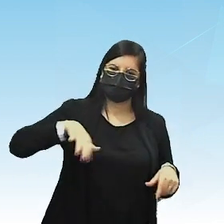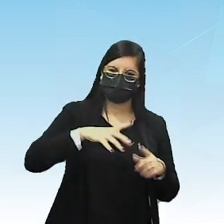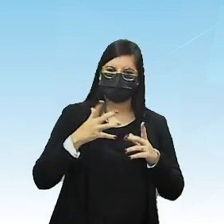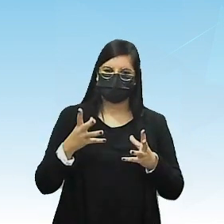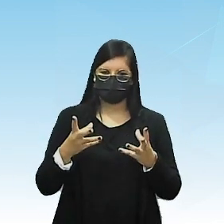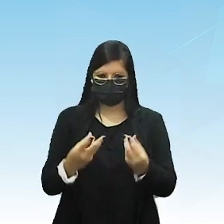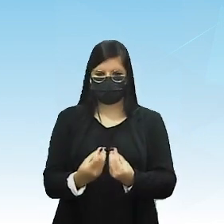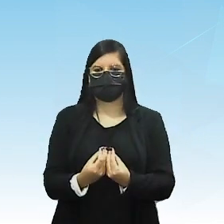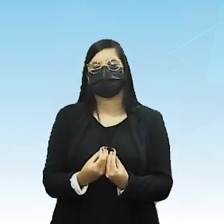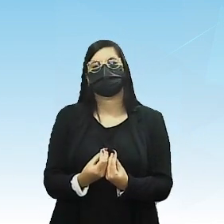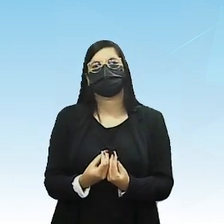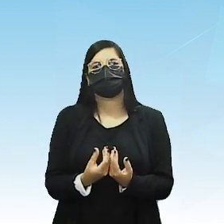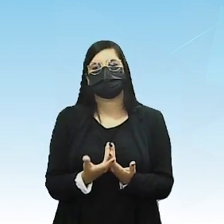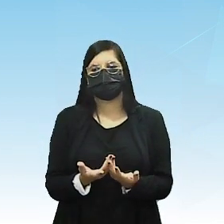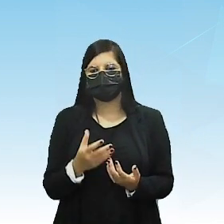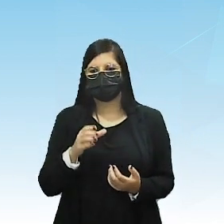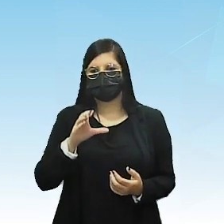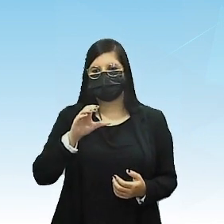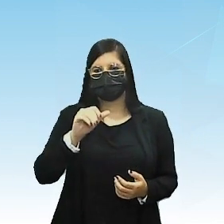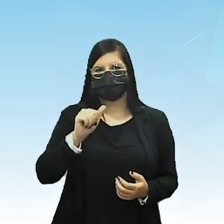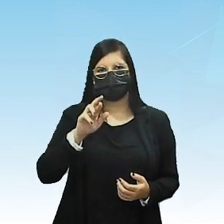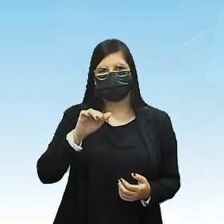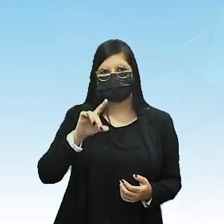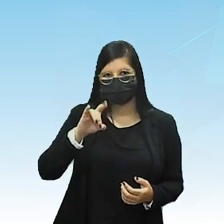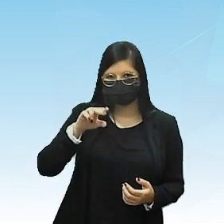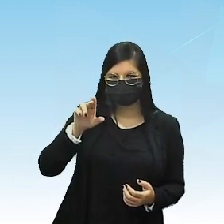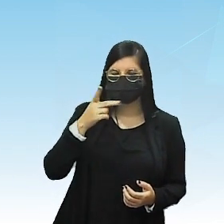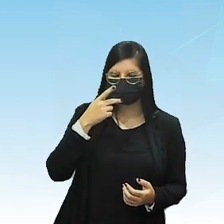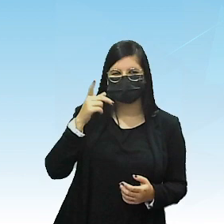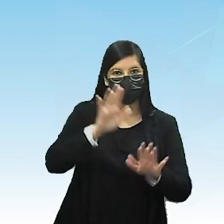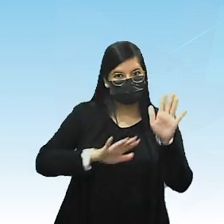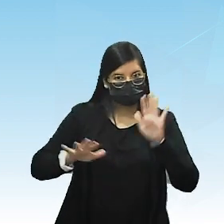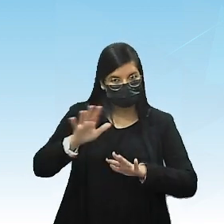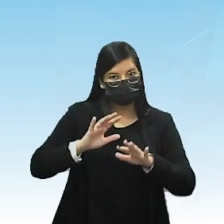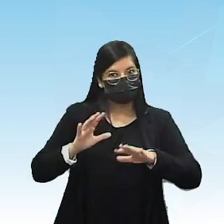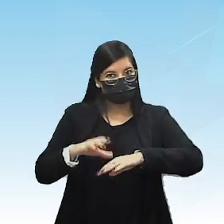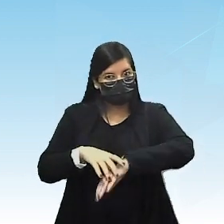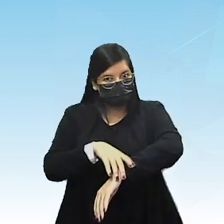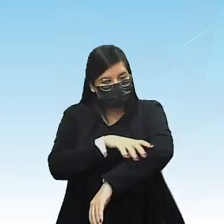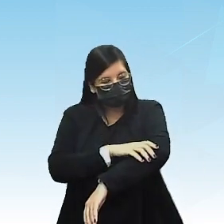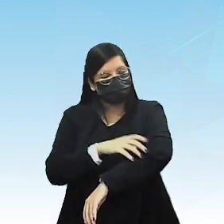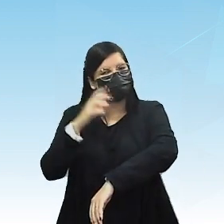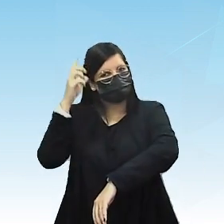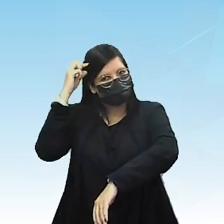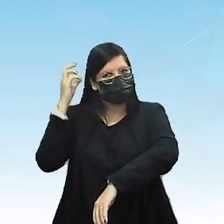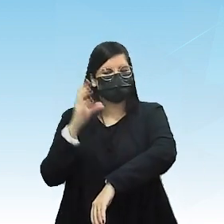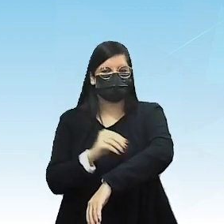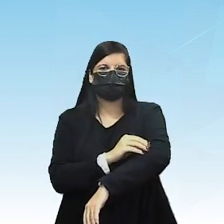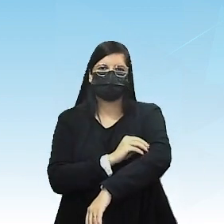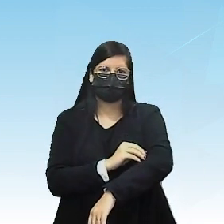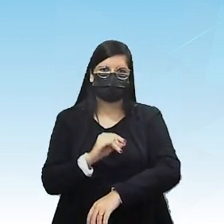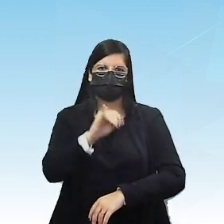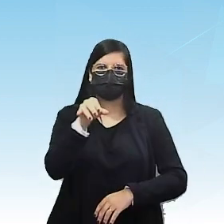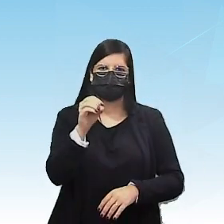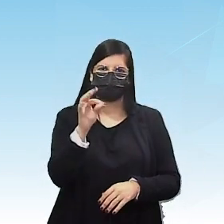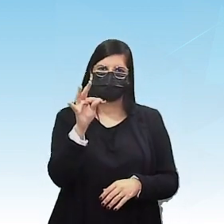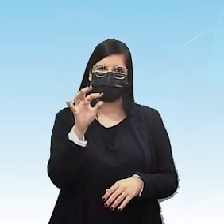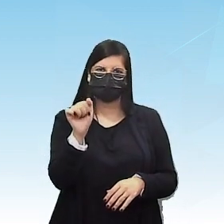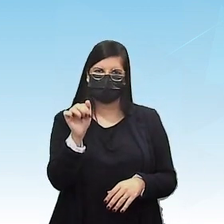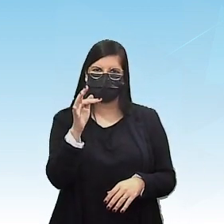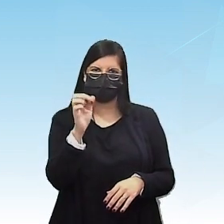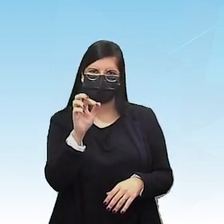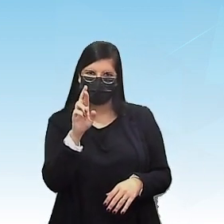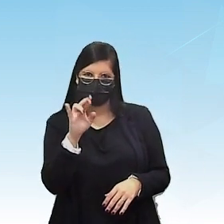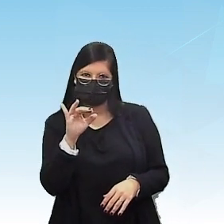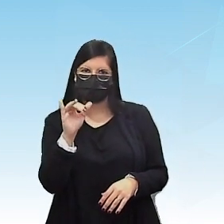radialista Cardinô falava assim, cuidado com a perna cabeluda, né? Quer dizer, J. Ferreira, desculpa aí, foi J. Ferreira que fazia, né, a brincadeira, cuidado